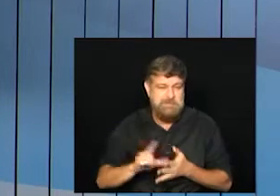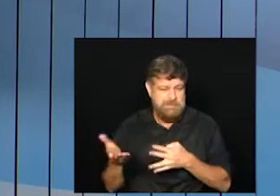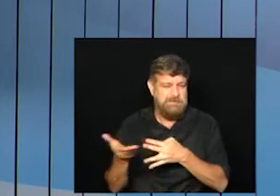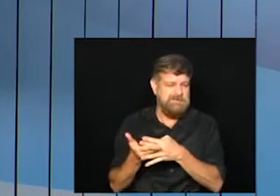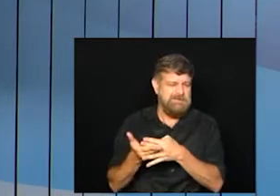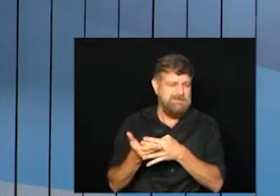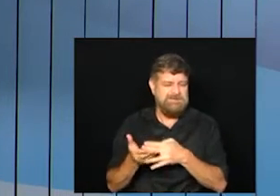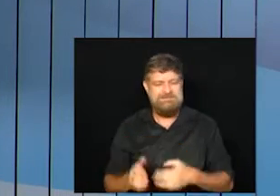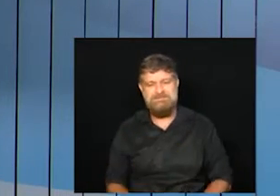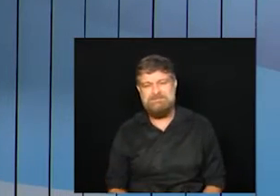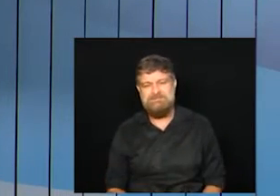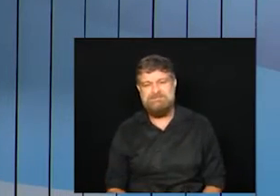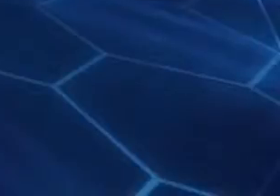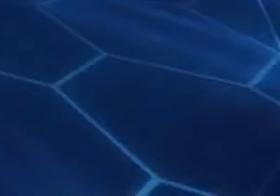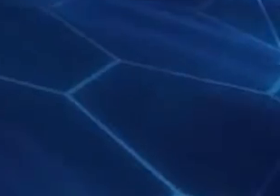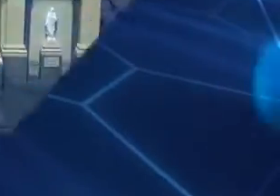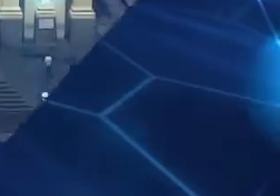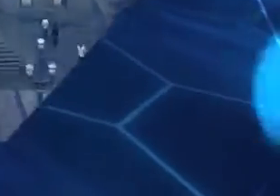intervalo.